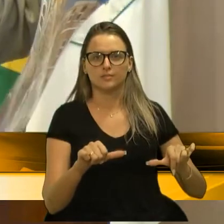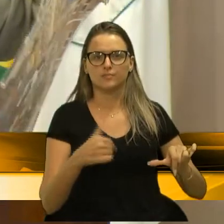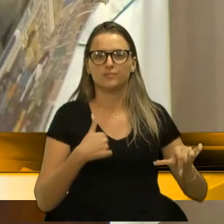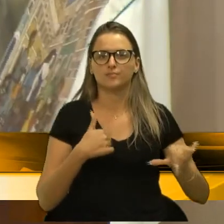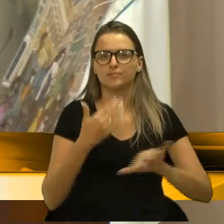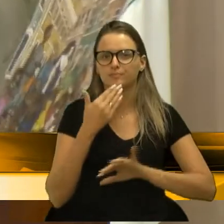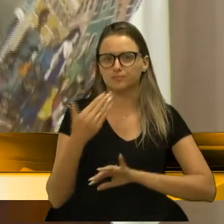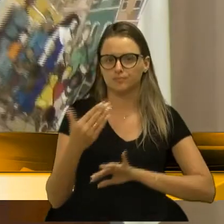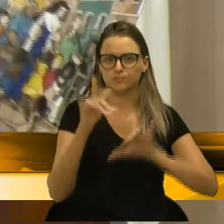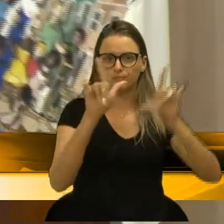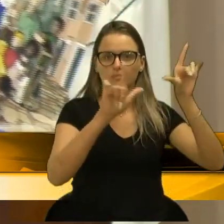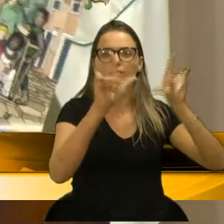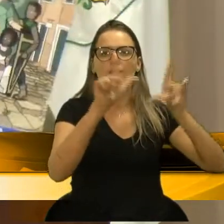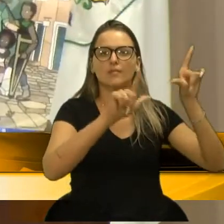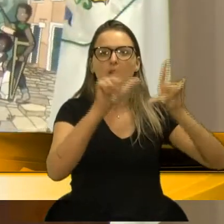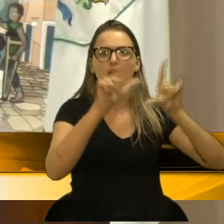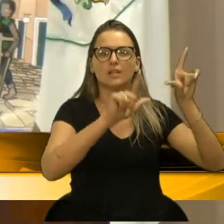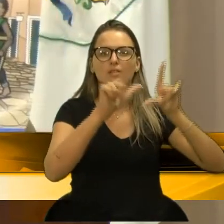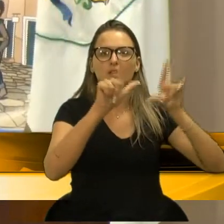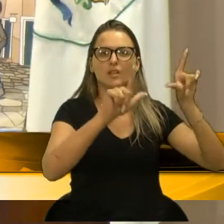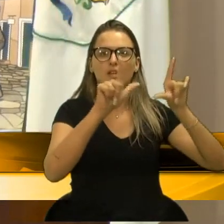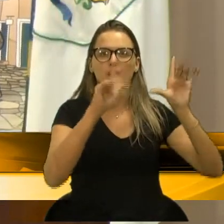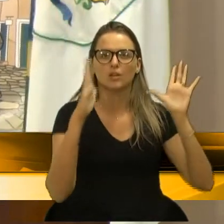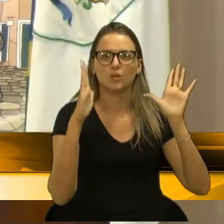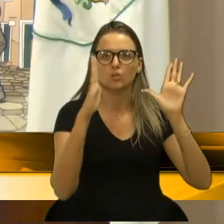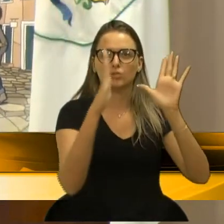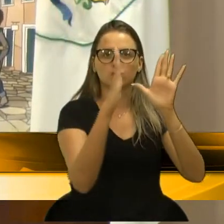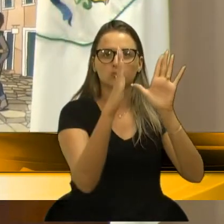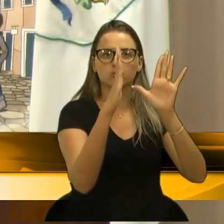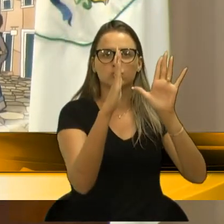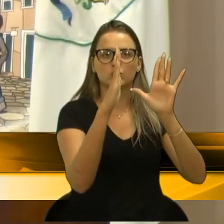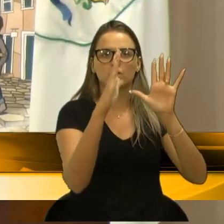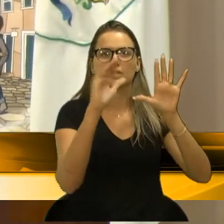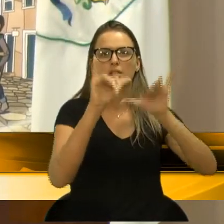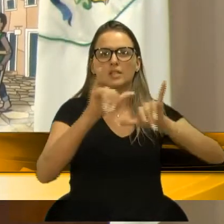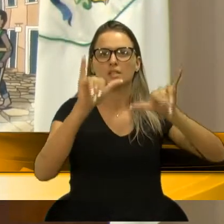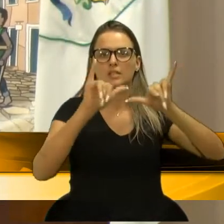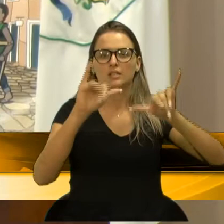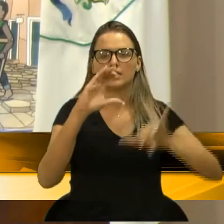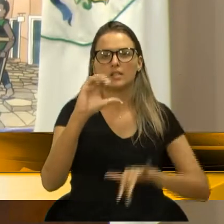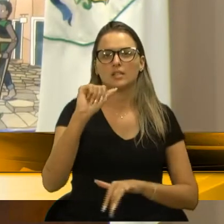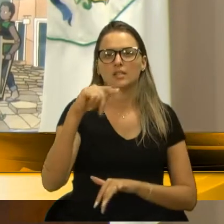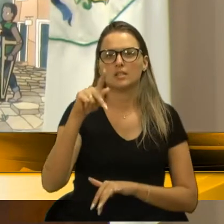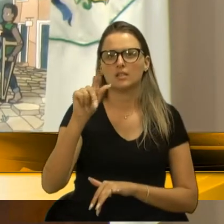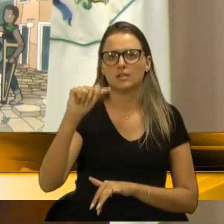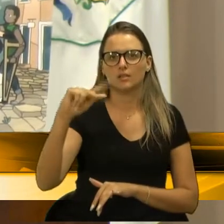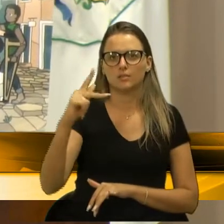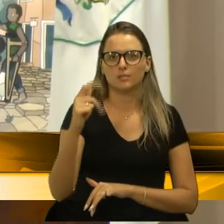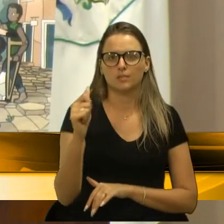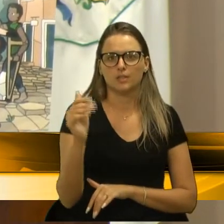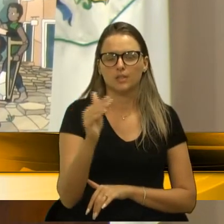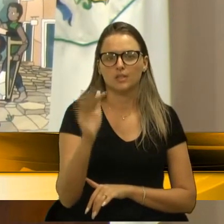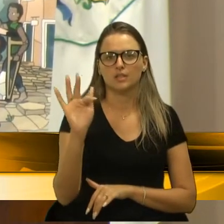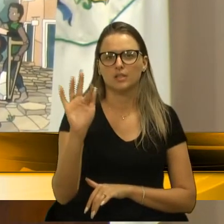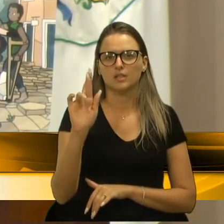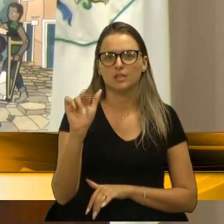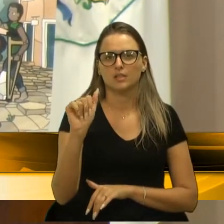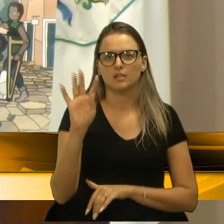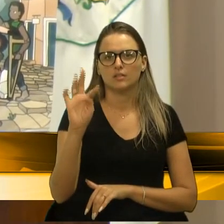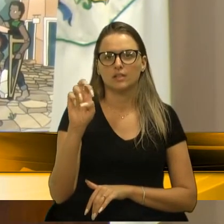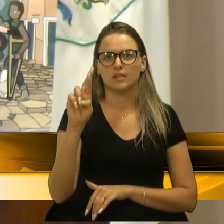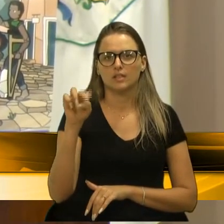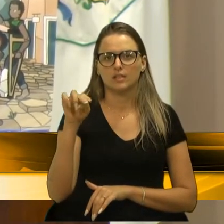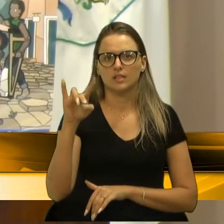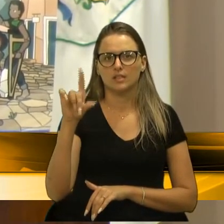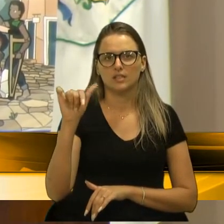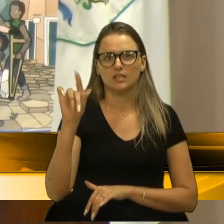a TV Câmara feche aqui no cartaz da campanha da fraternidade, se for possível, né? Que aqui fala do